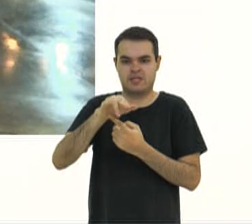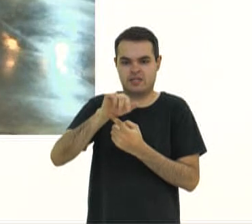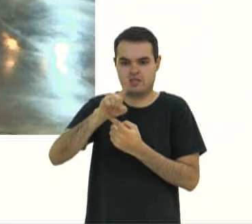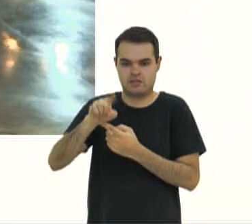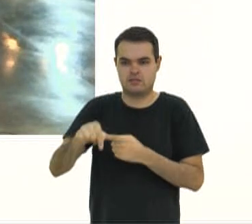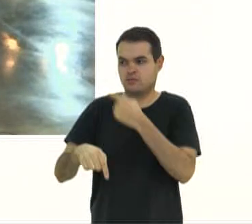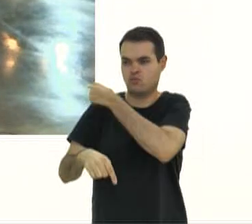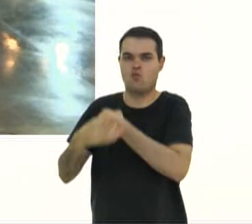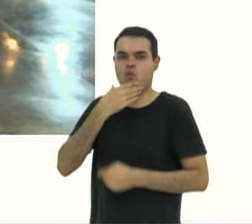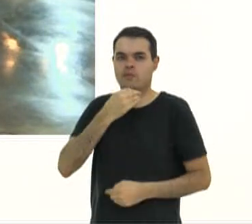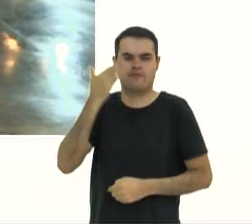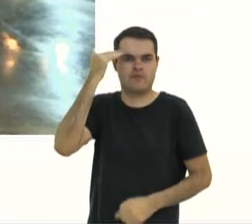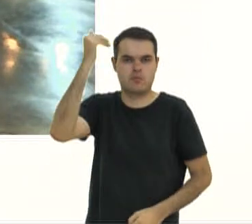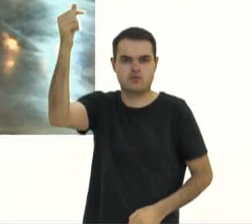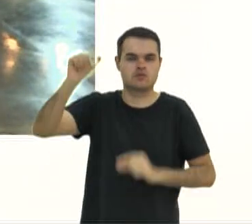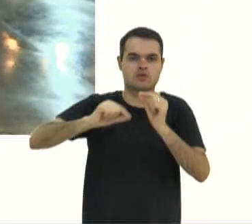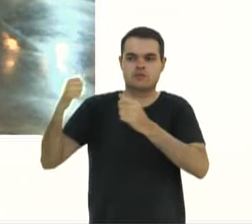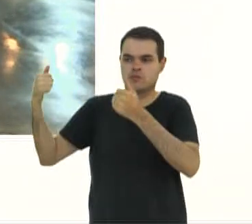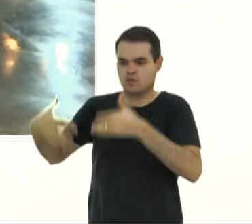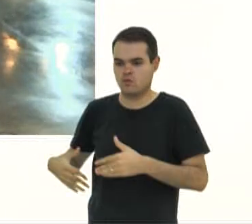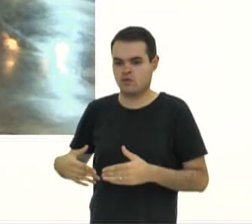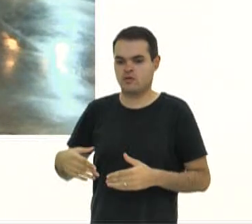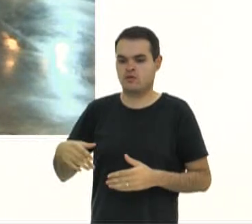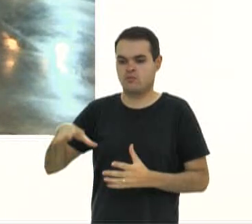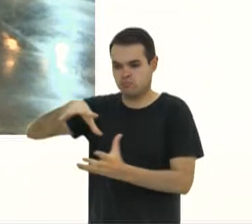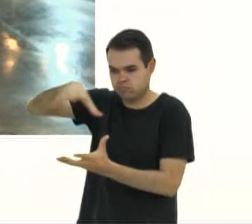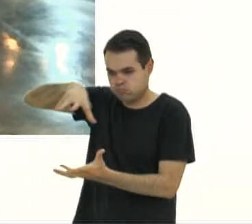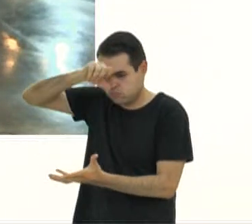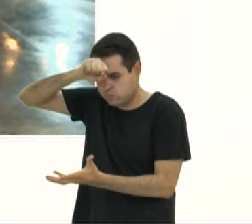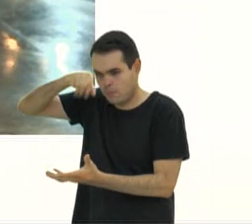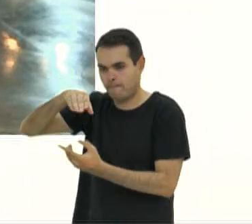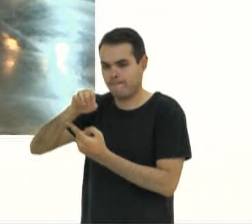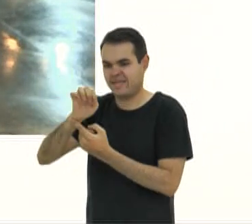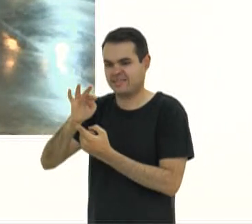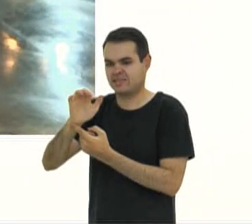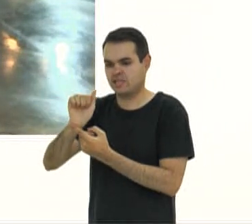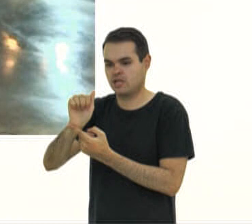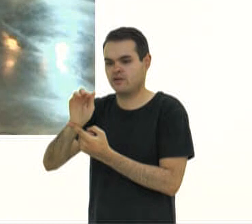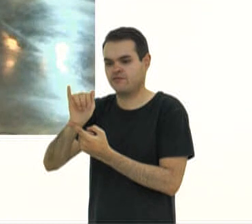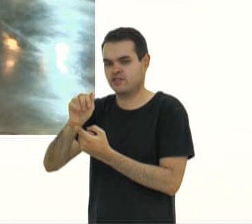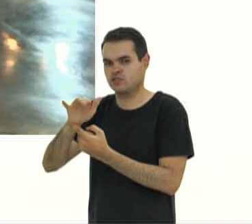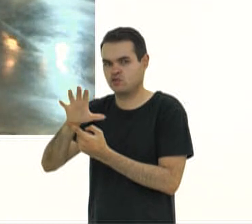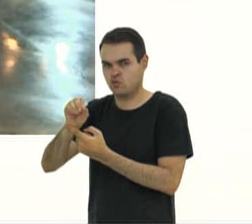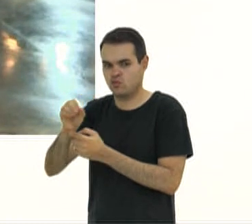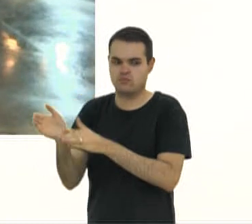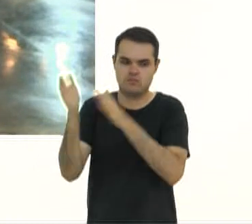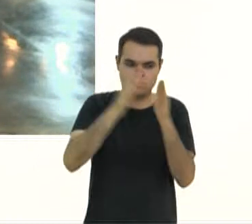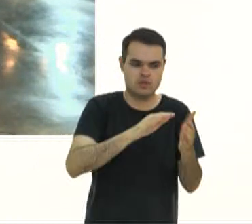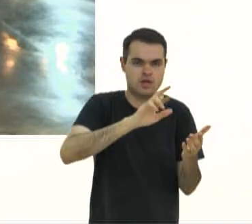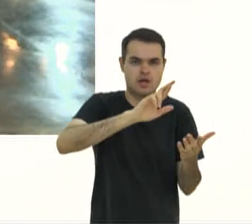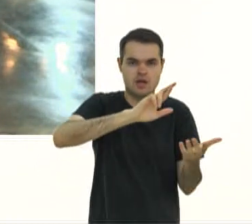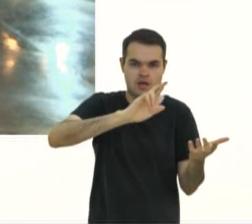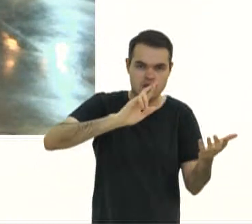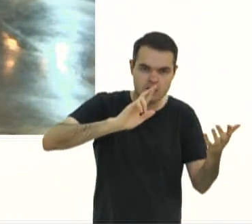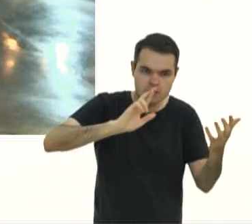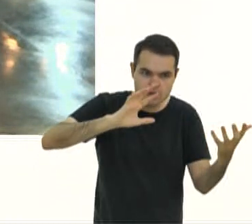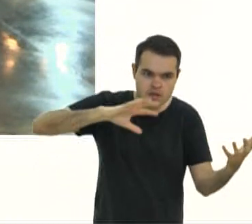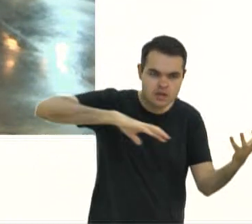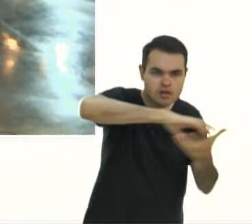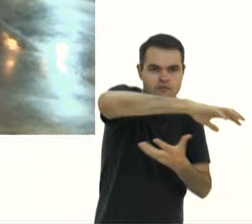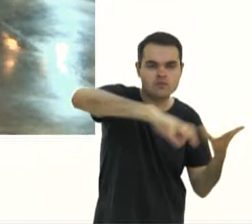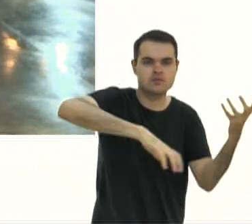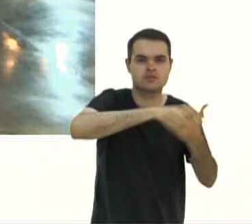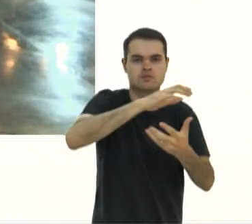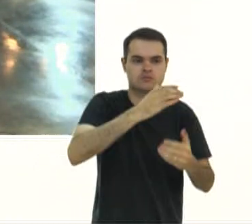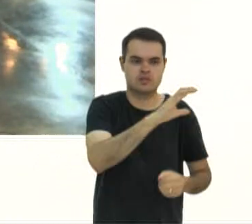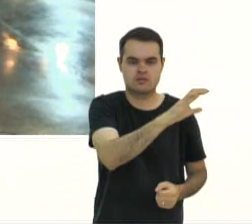de ruptura entre o que era metafísico e agora a revolução científica. O Leibniz veio com a ideia de vis,